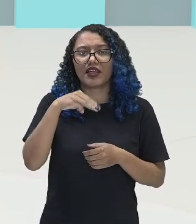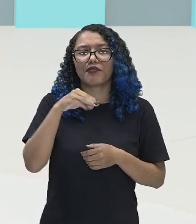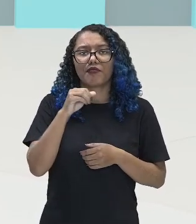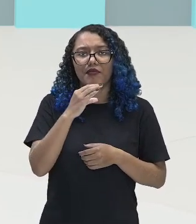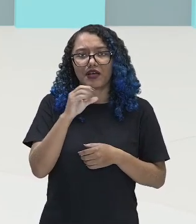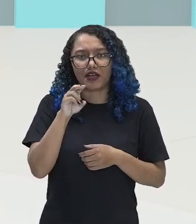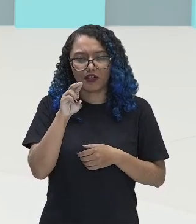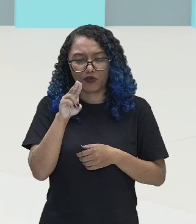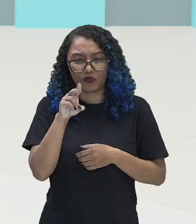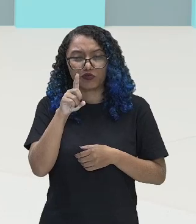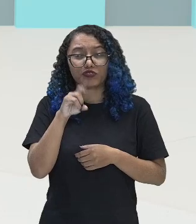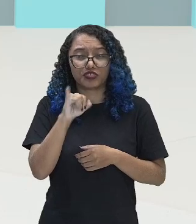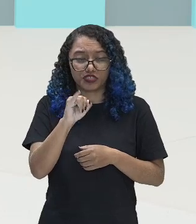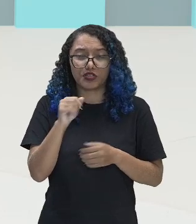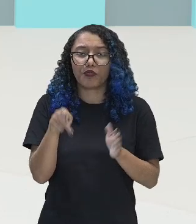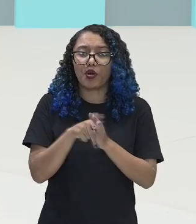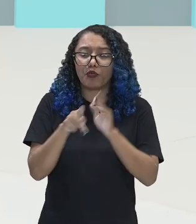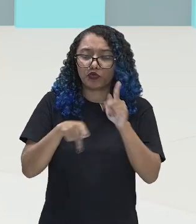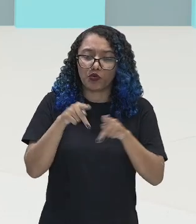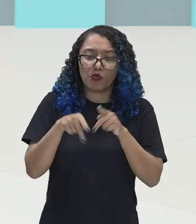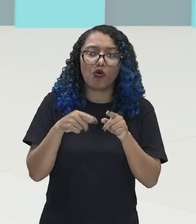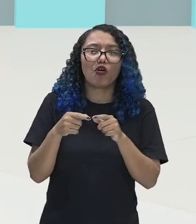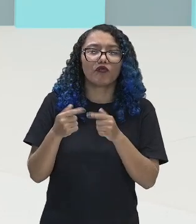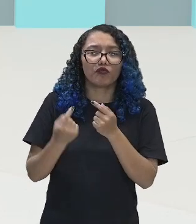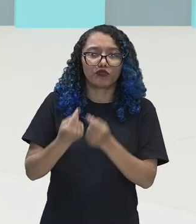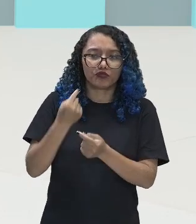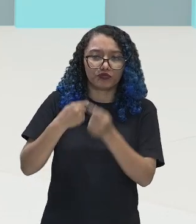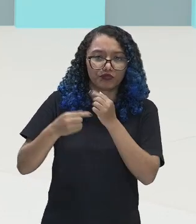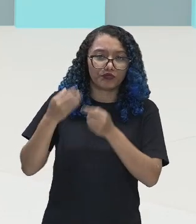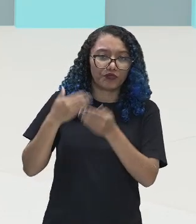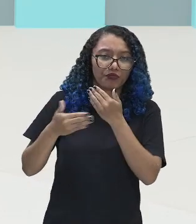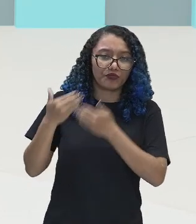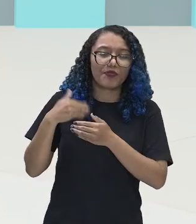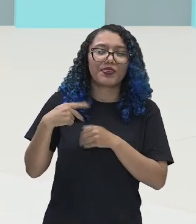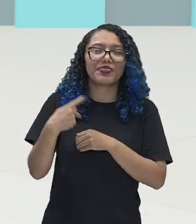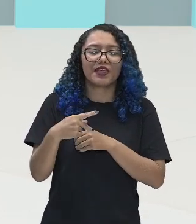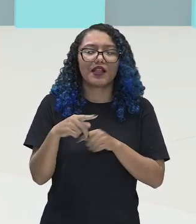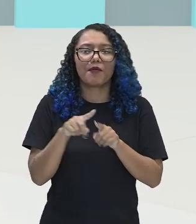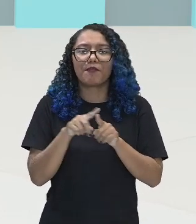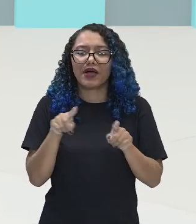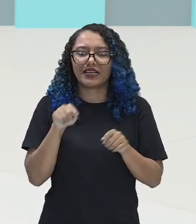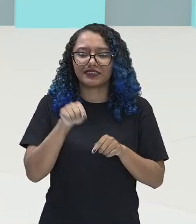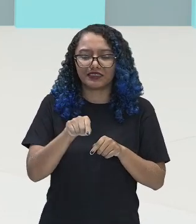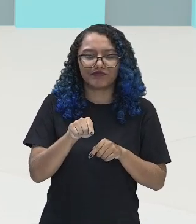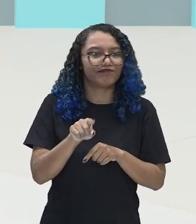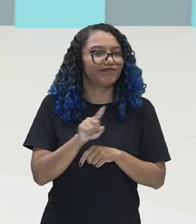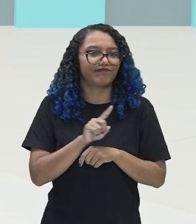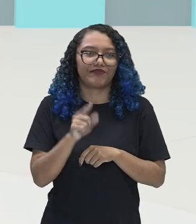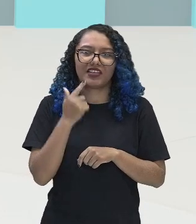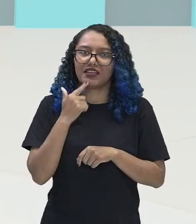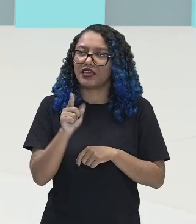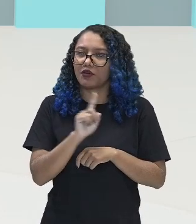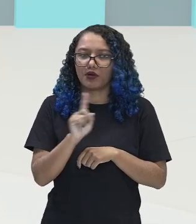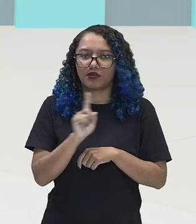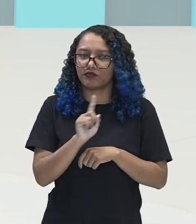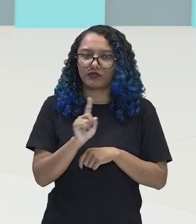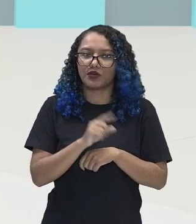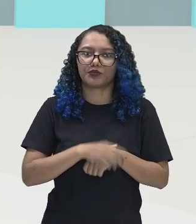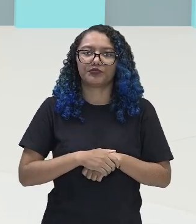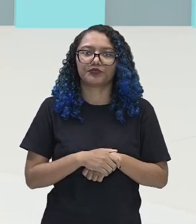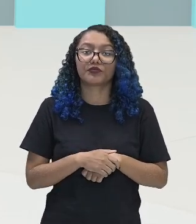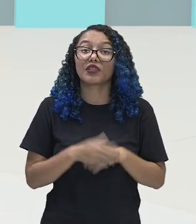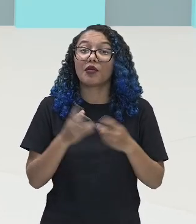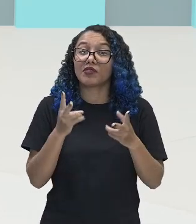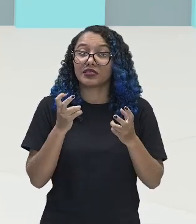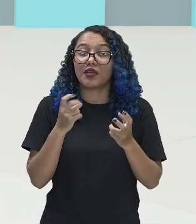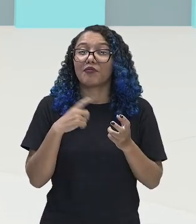de seus ancestrais. Mas a mãe dela disse, ó, a sua língua não será essa. Então a gente já começa a perceber uma